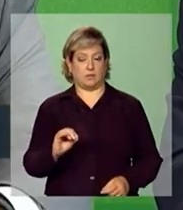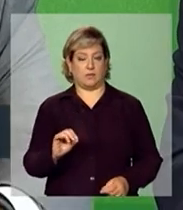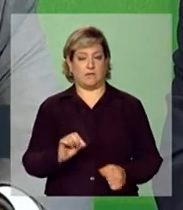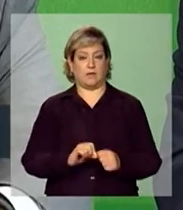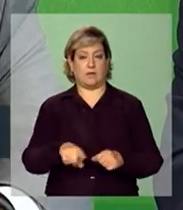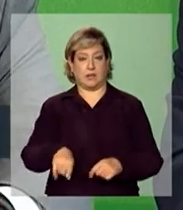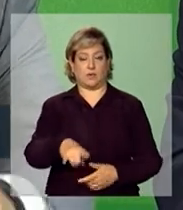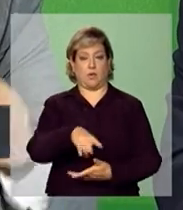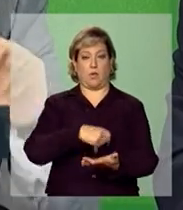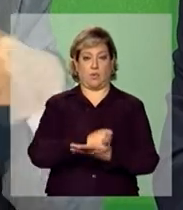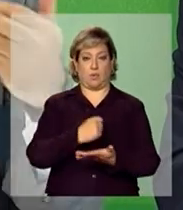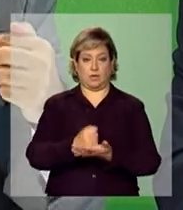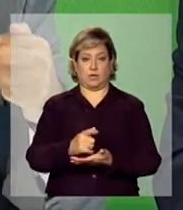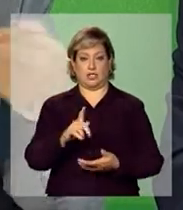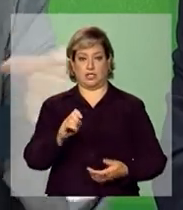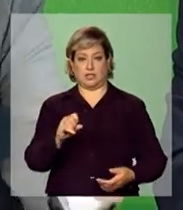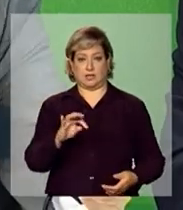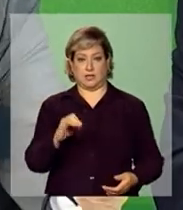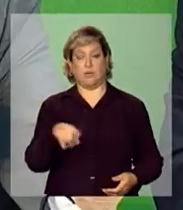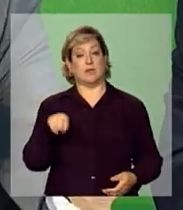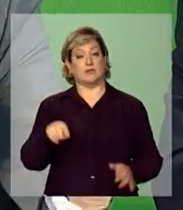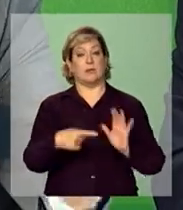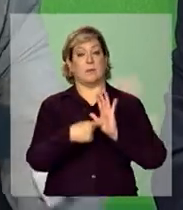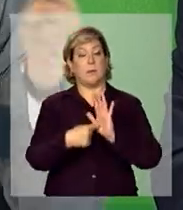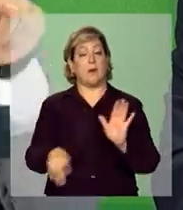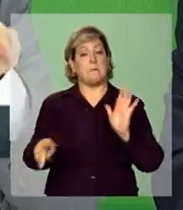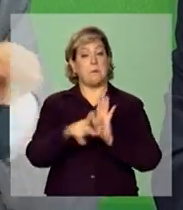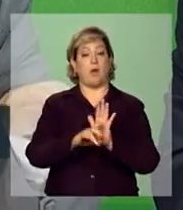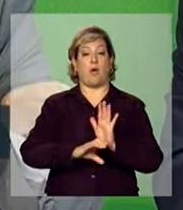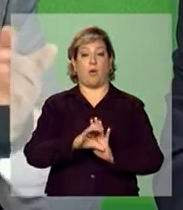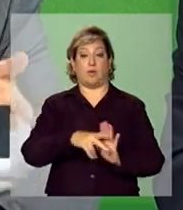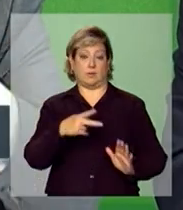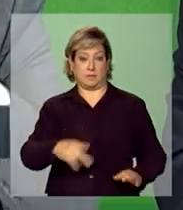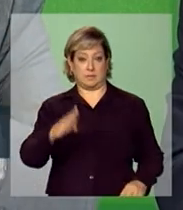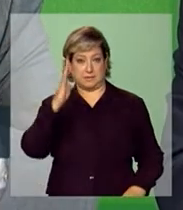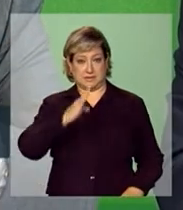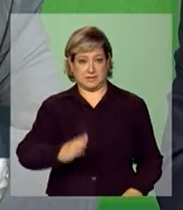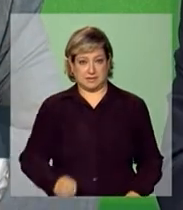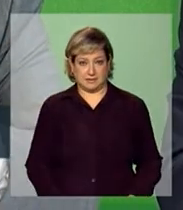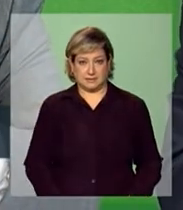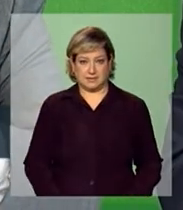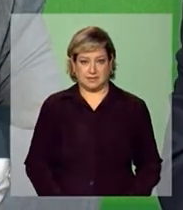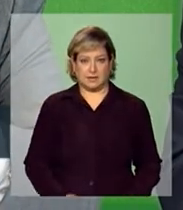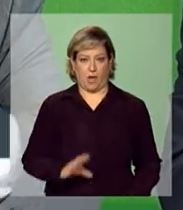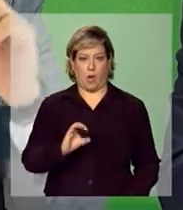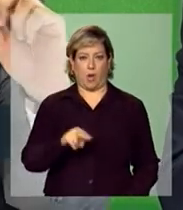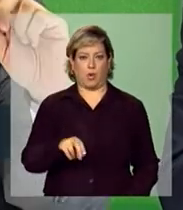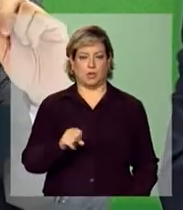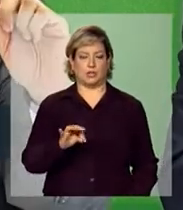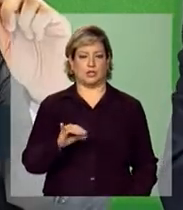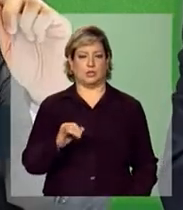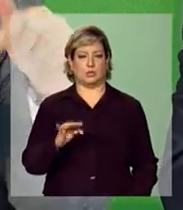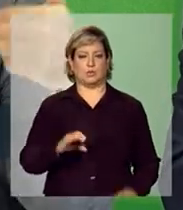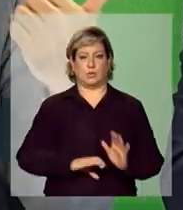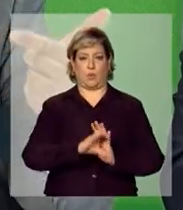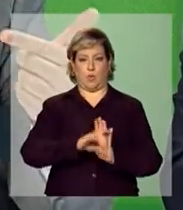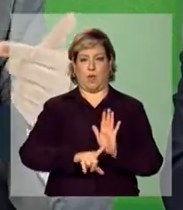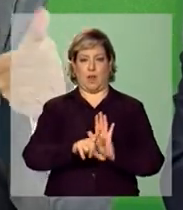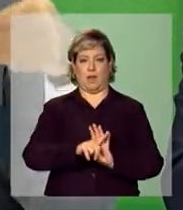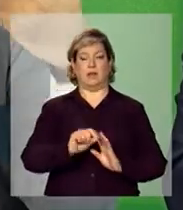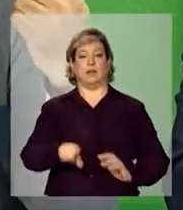esse tipo de contrato de gestão Isso mostra que a própria Constituição Brasileira embora reconhecendo a autonomia para antes da administração indireta não